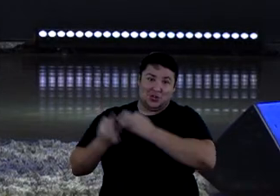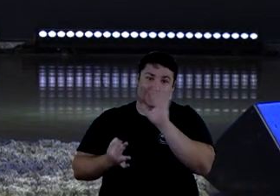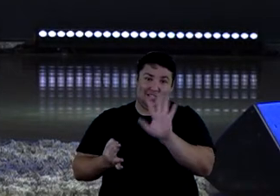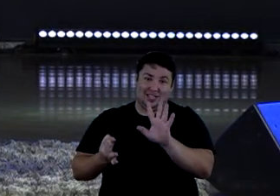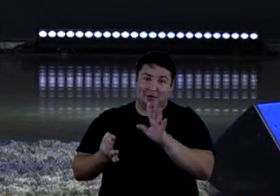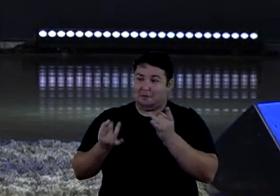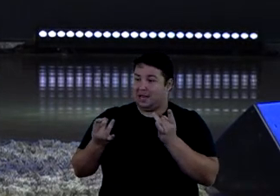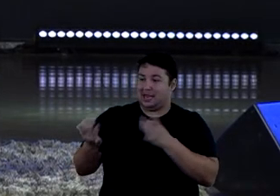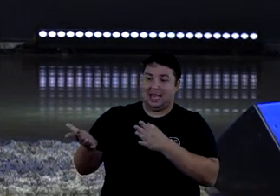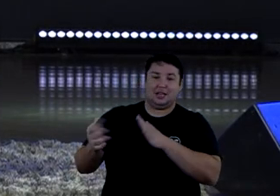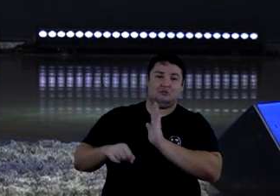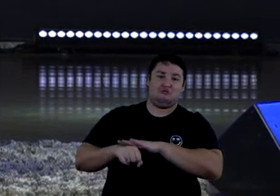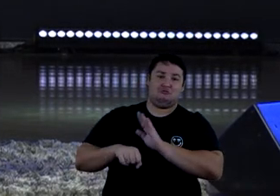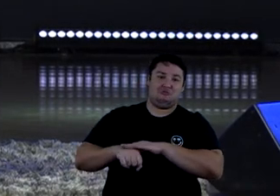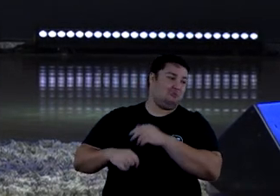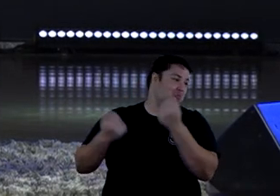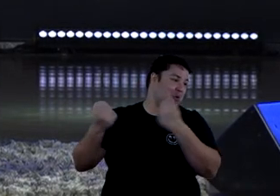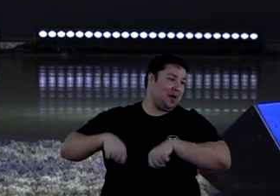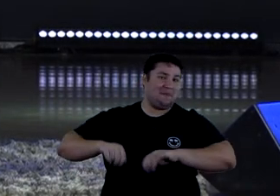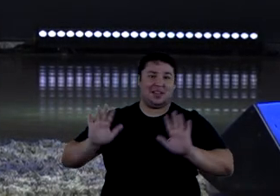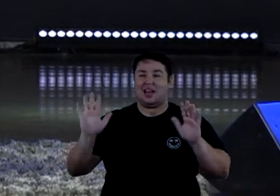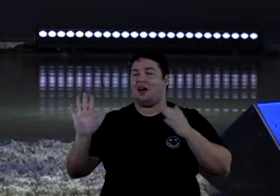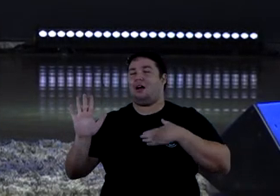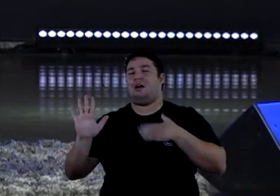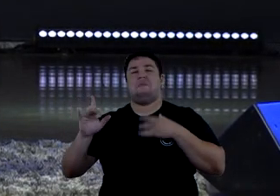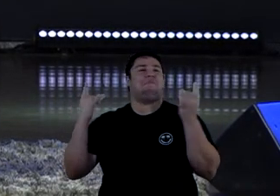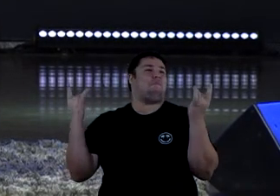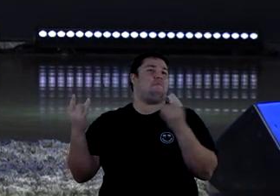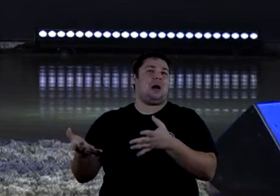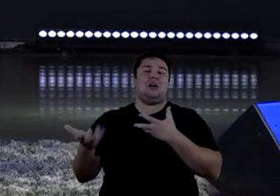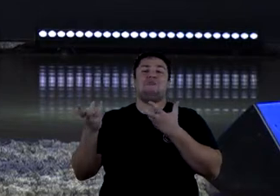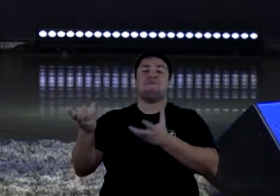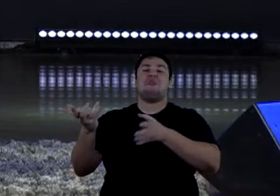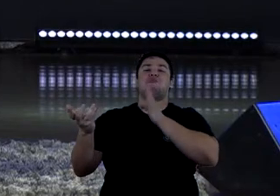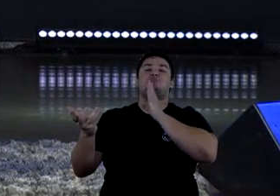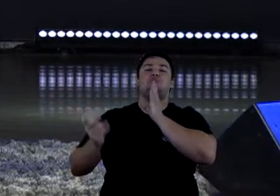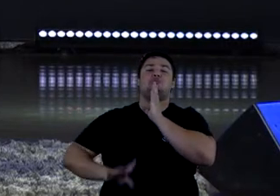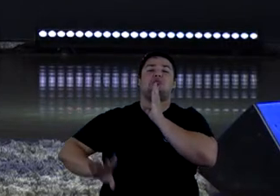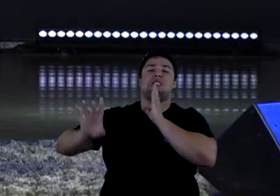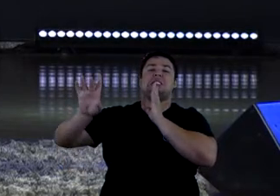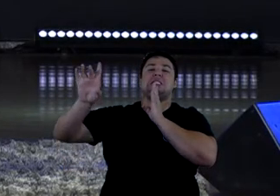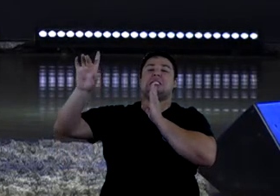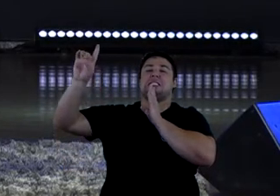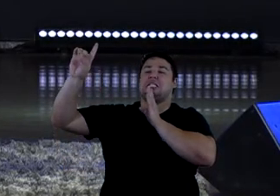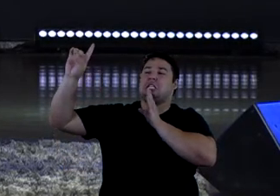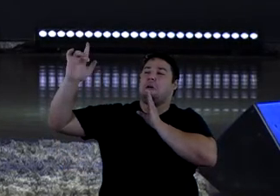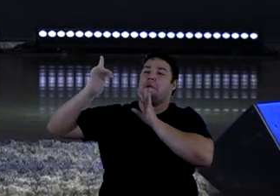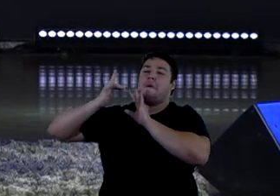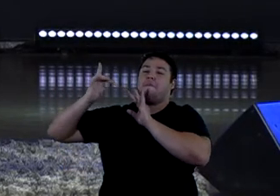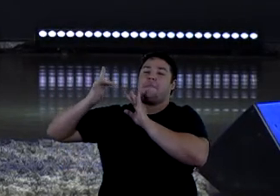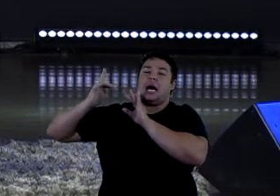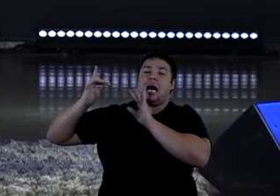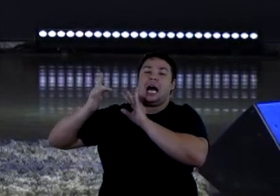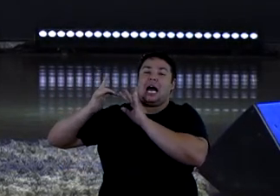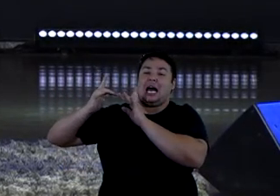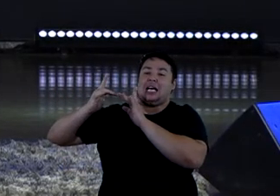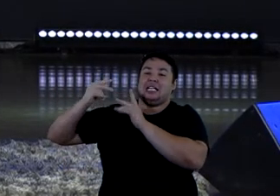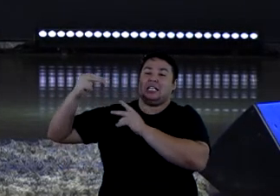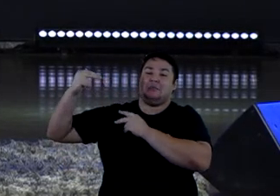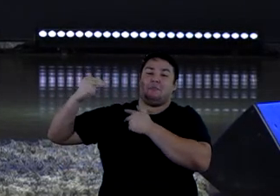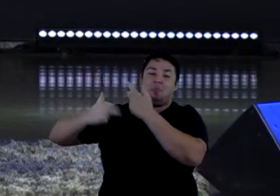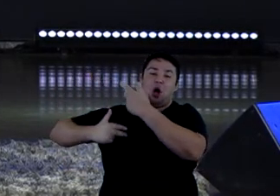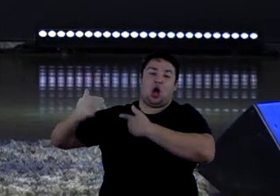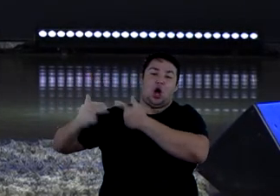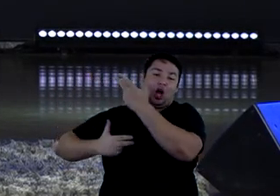Abre mão do que for preciso. Eu abro mão. Eu quero ser conhecido de Deus. Eu quero conhecer a Deus e eu quero ser achado em